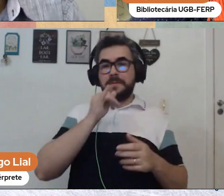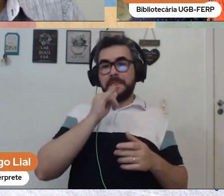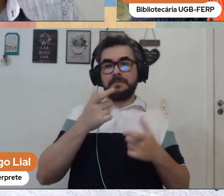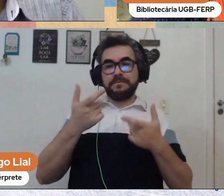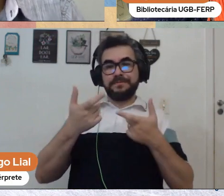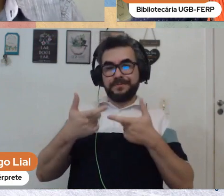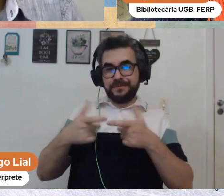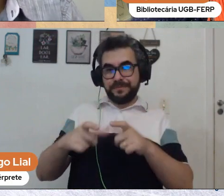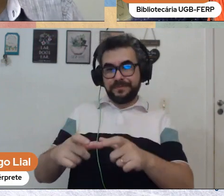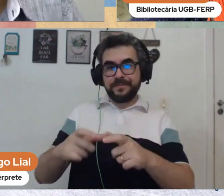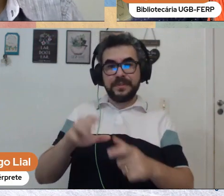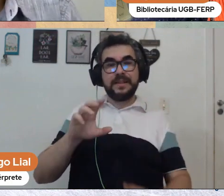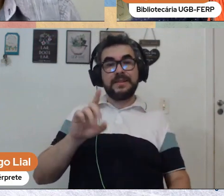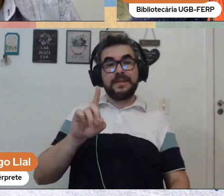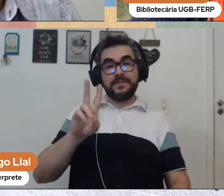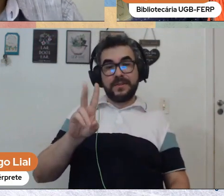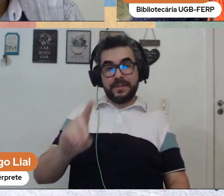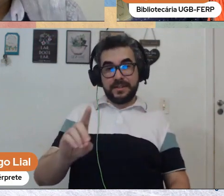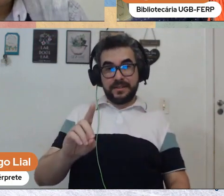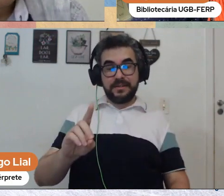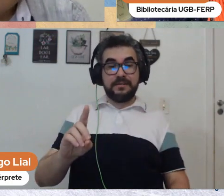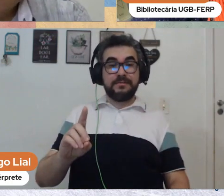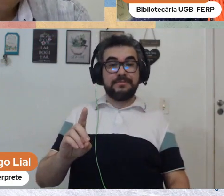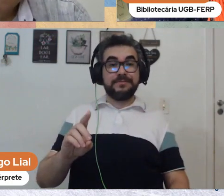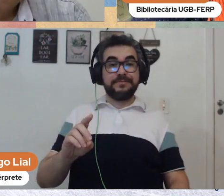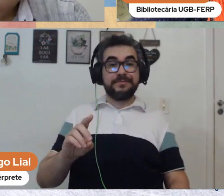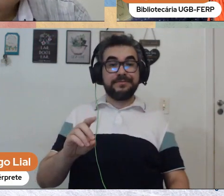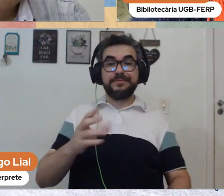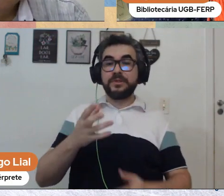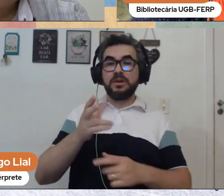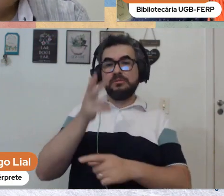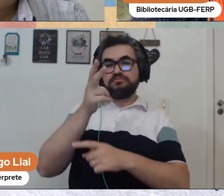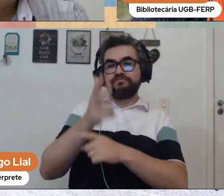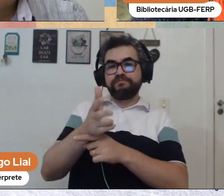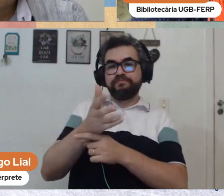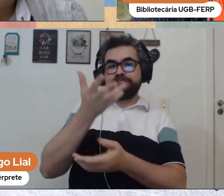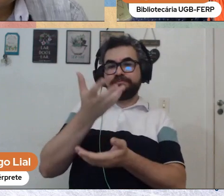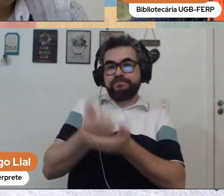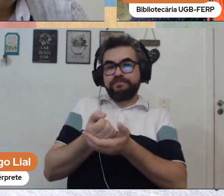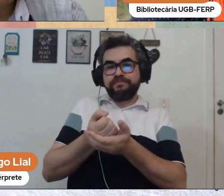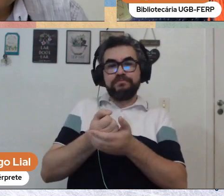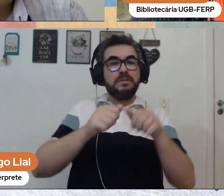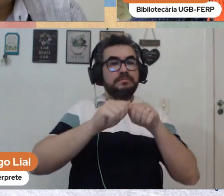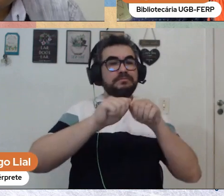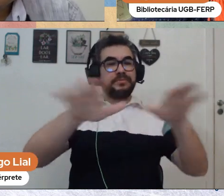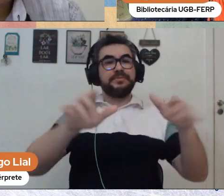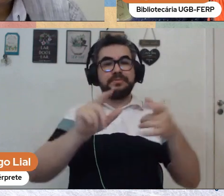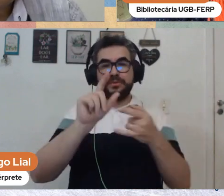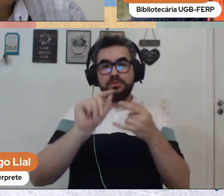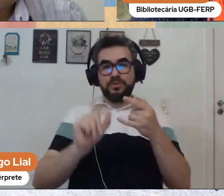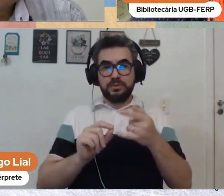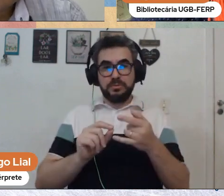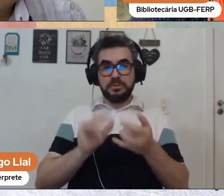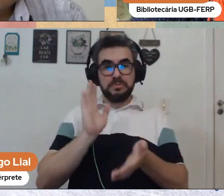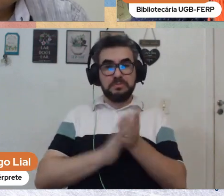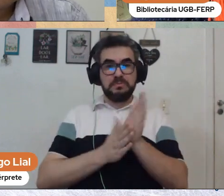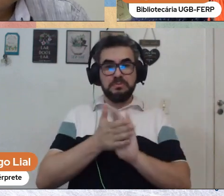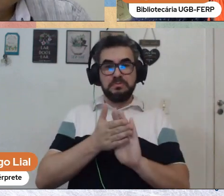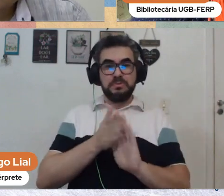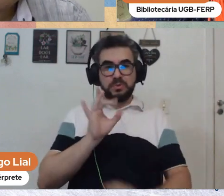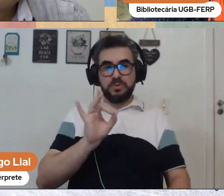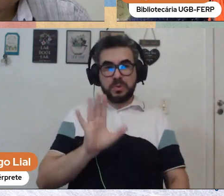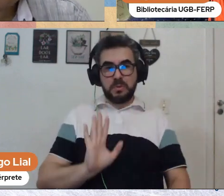fazer a captura e jogar no canal do YouTube, por exemplo, né? Então, da mesma forma, acredito que aconteça com